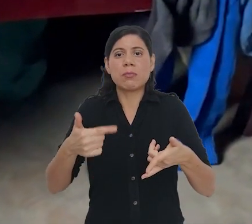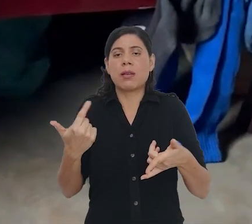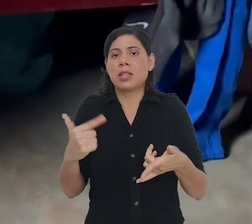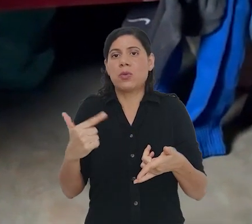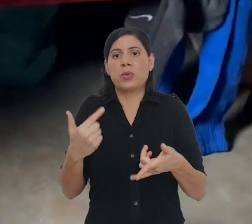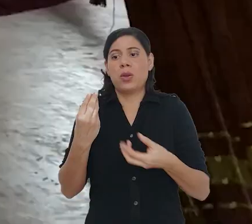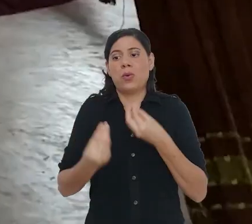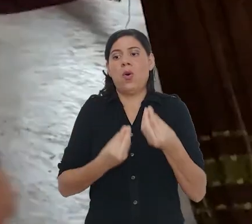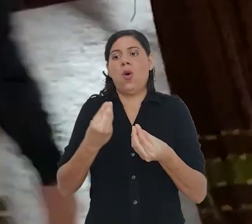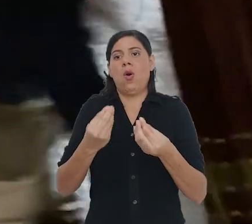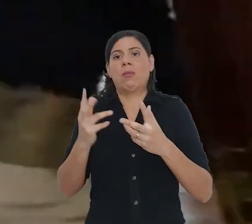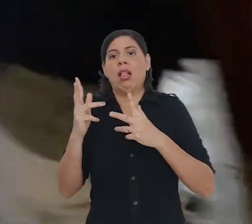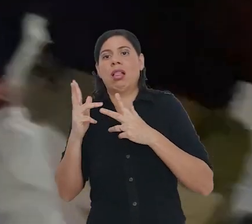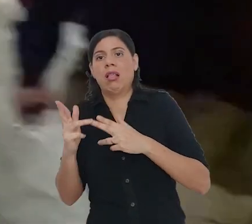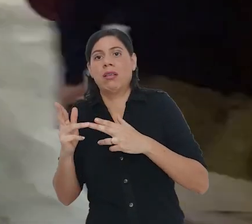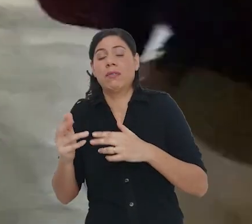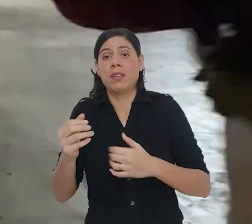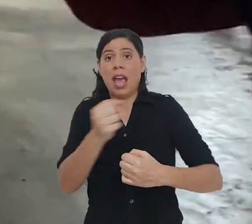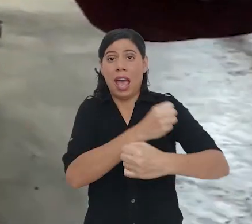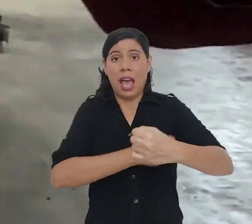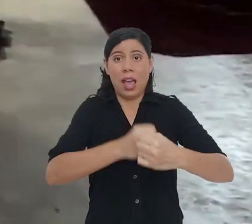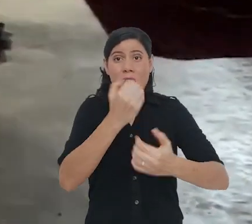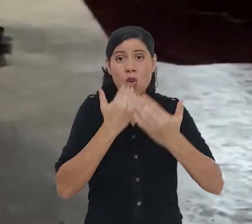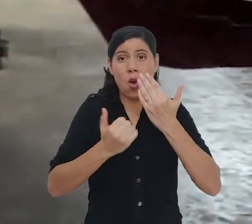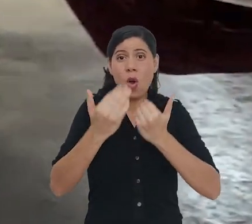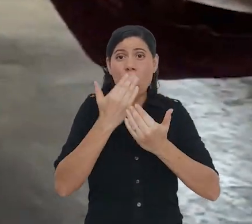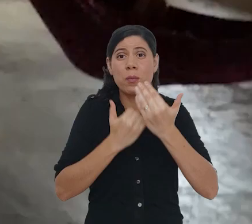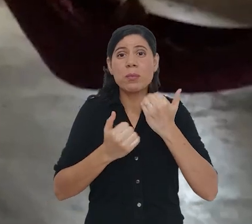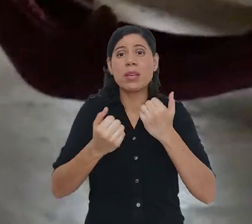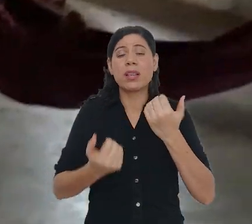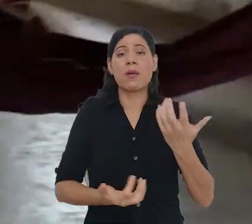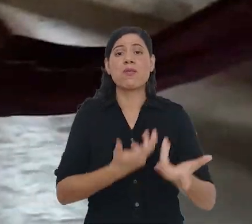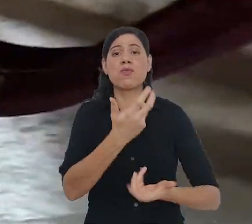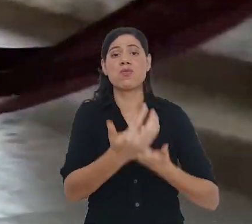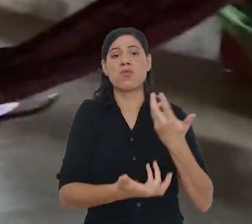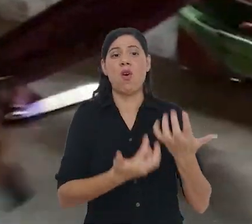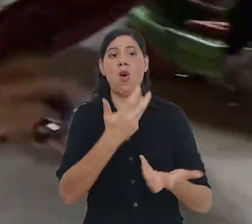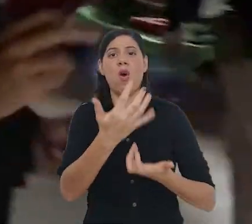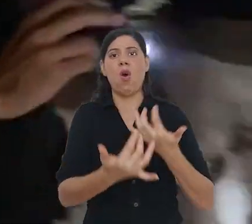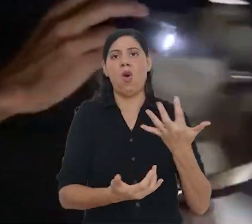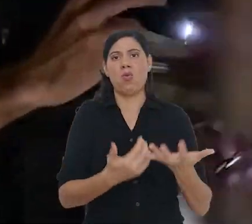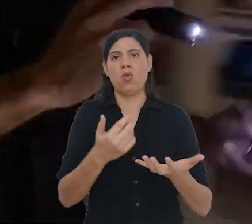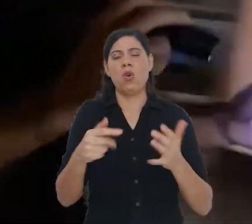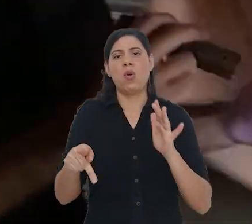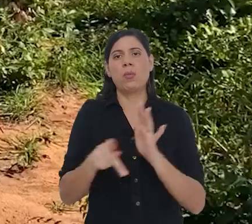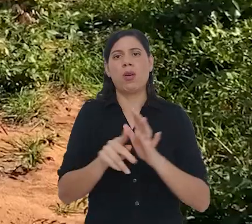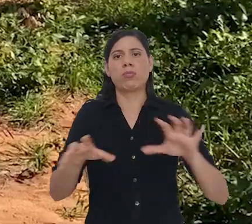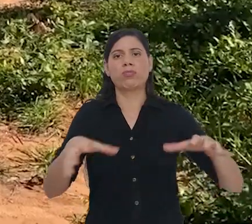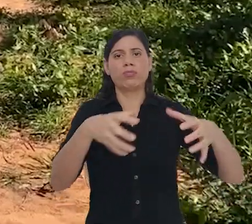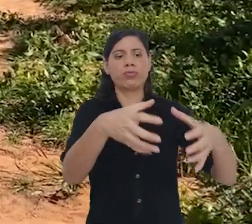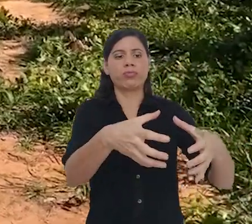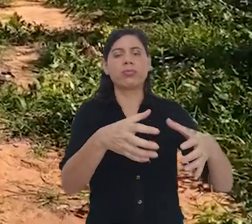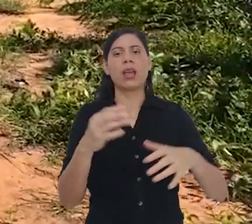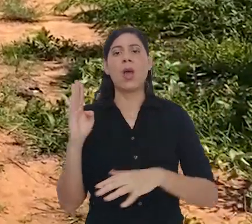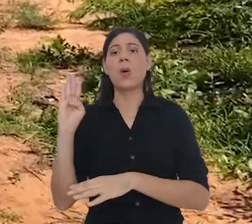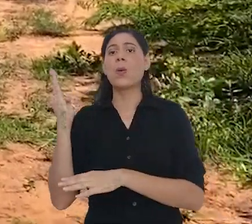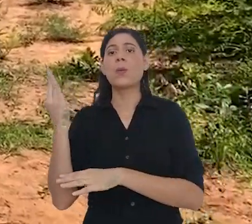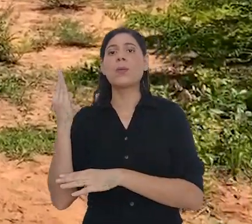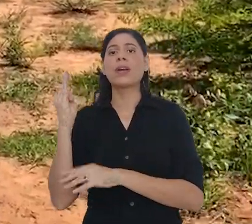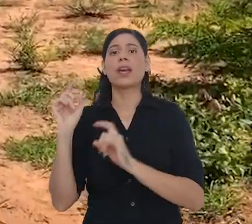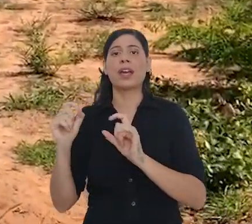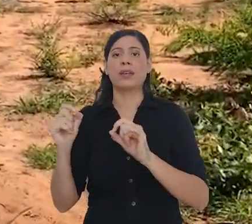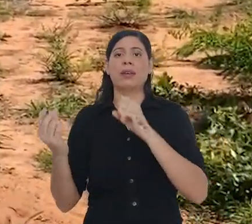qualquer condição de uso. A comida era preparada e aquecida em um fogareiro improvisado com lata de alumínio. E o banheiro era feito